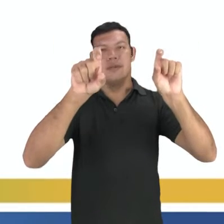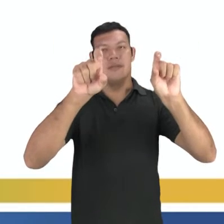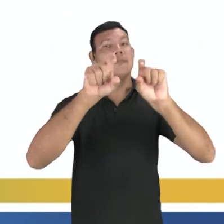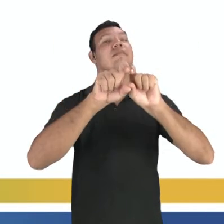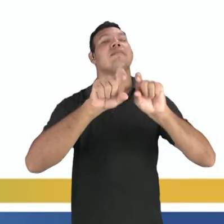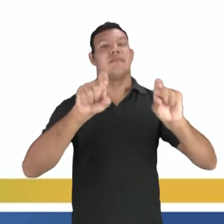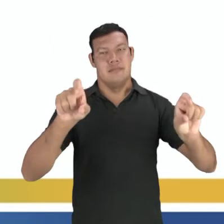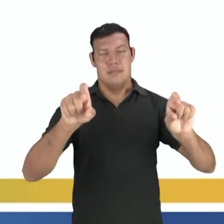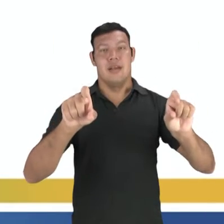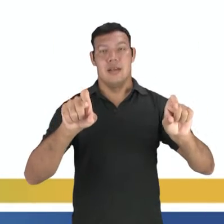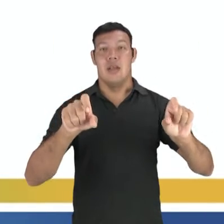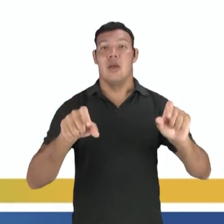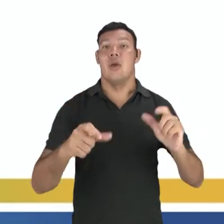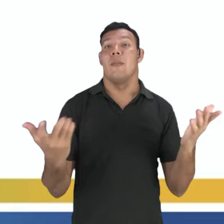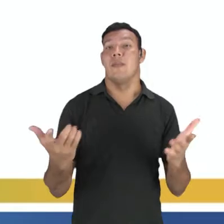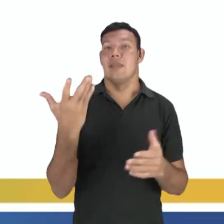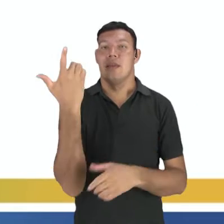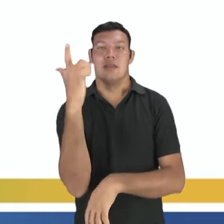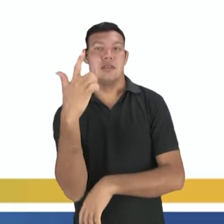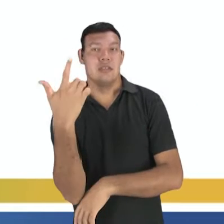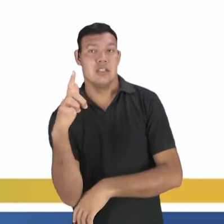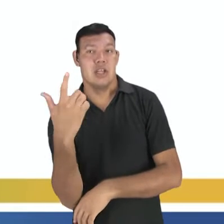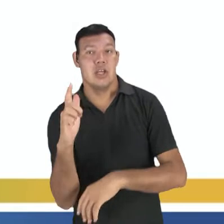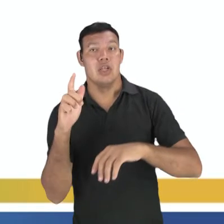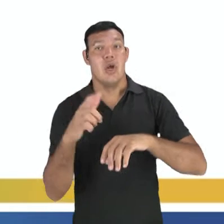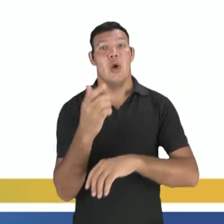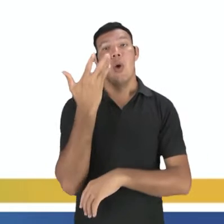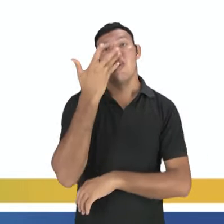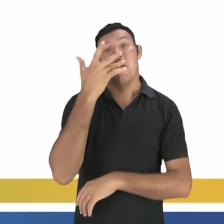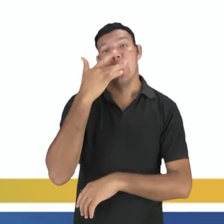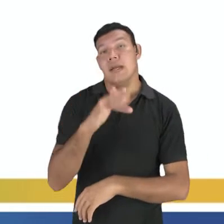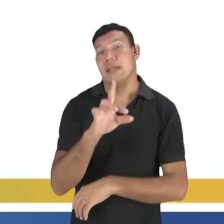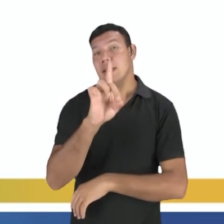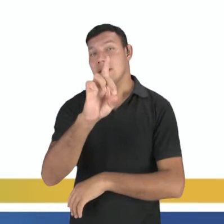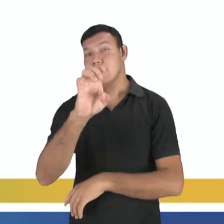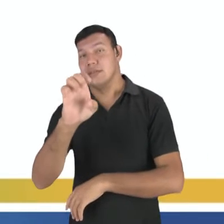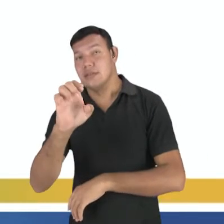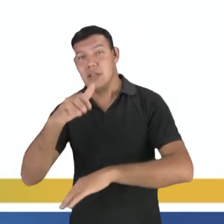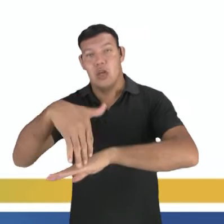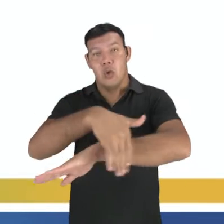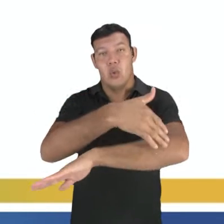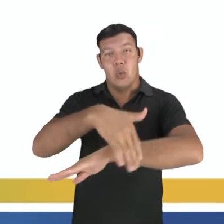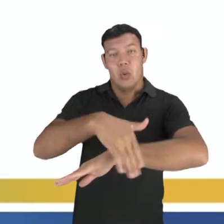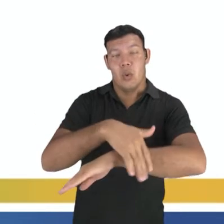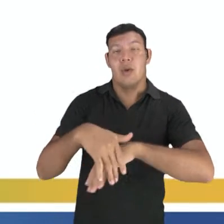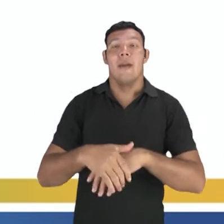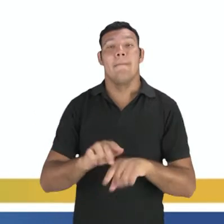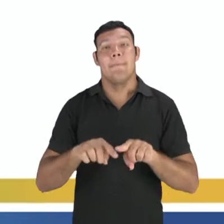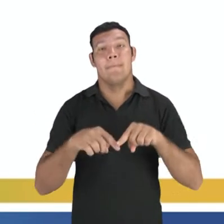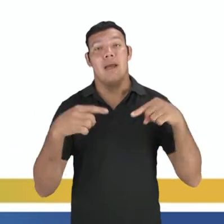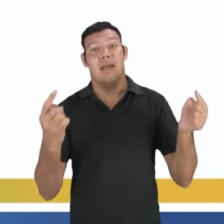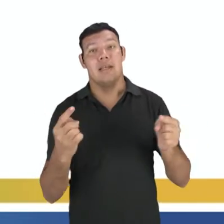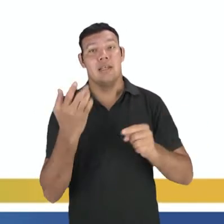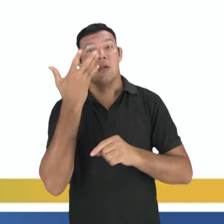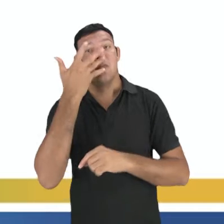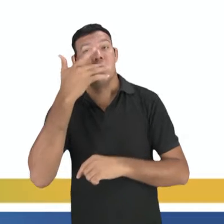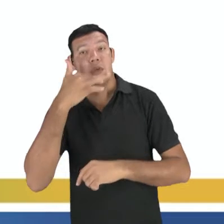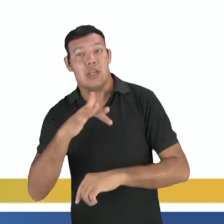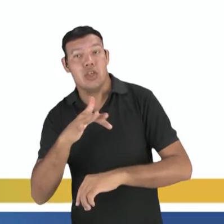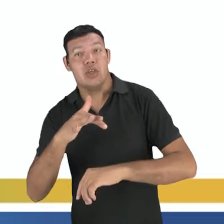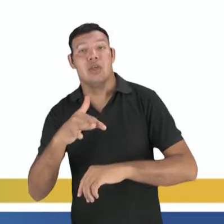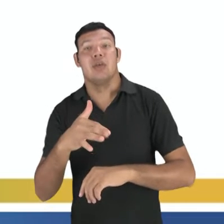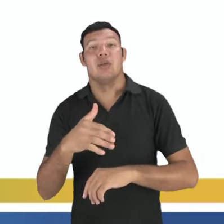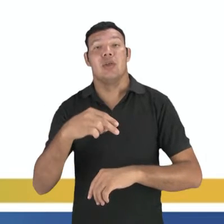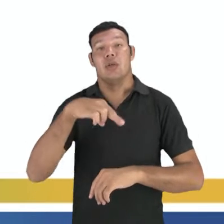rua, existem meninos na rua, a troca de pelo na determina uma relação de sentido entre menino e rua. Por